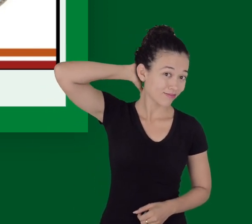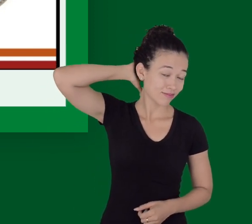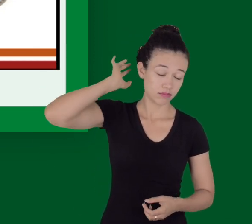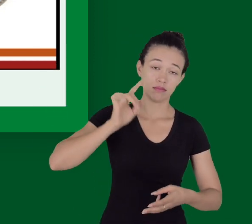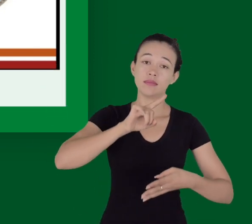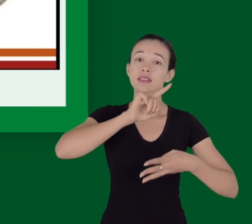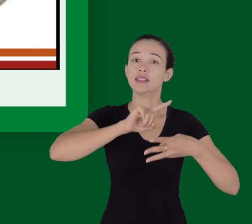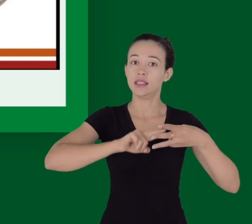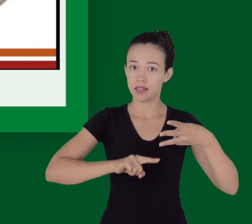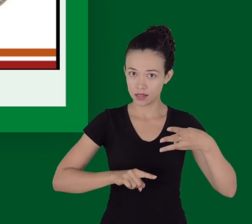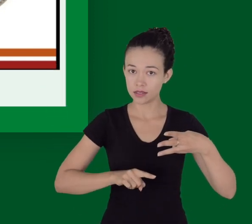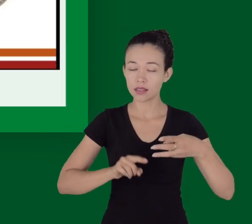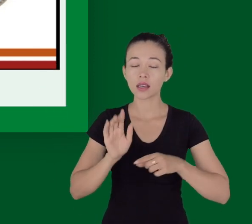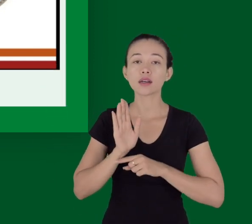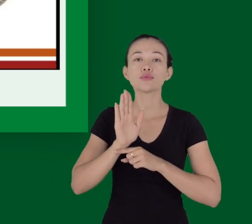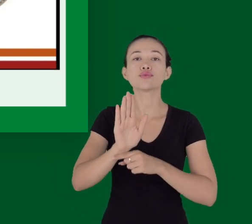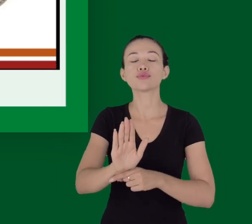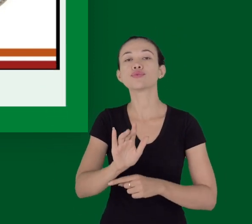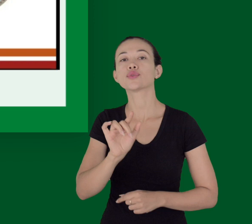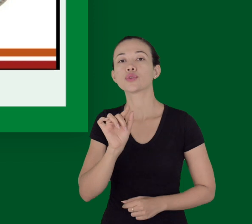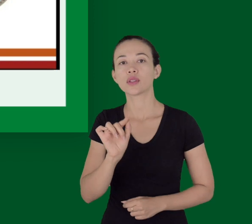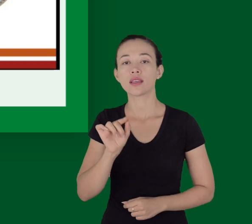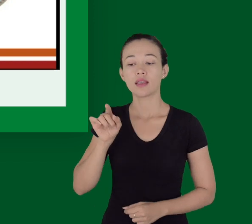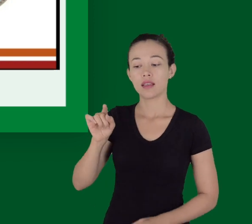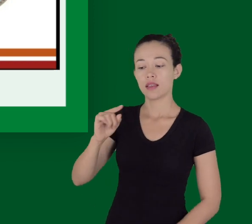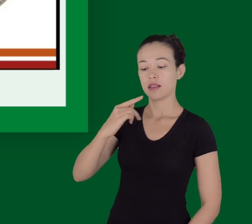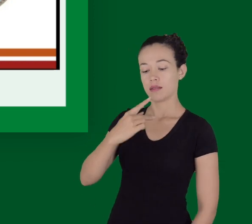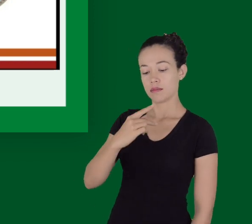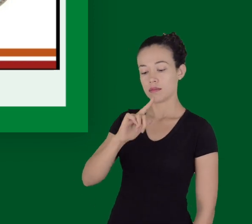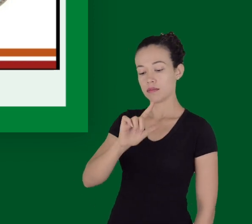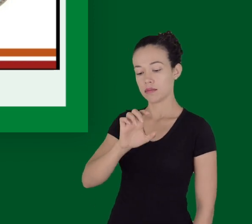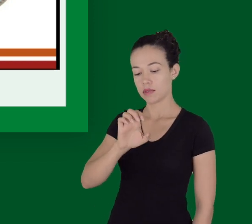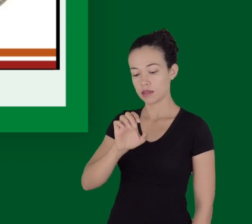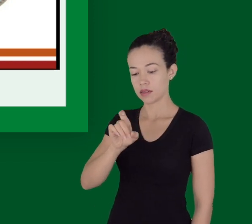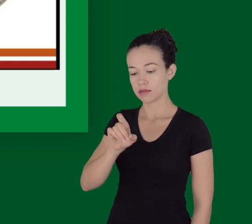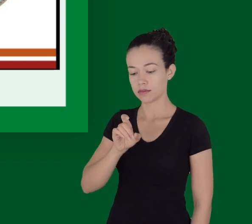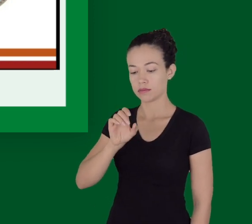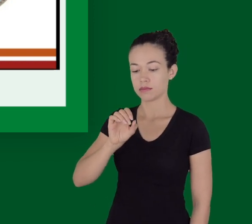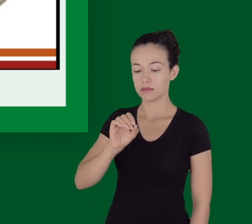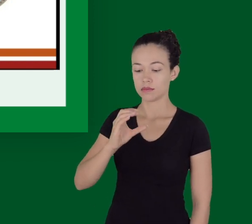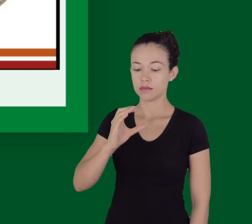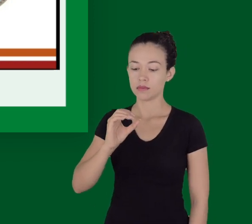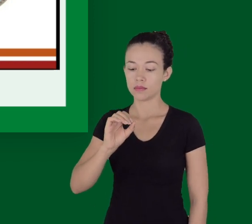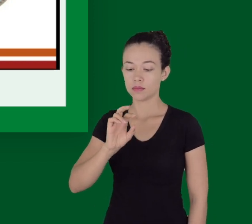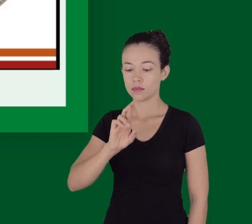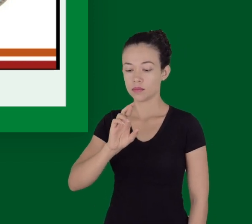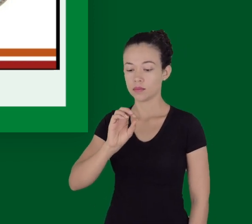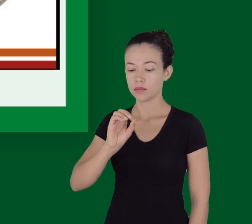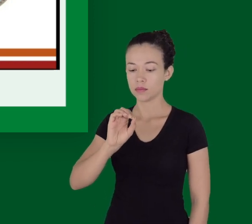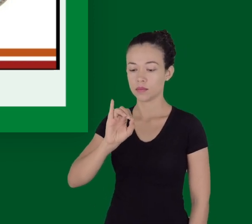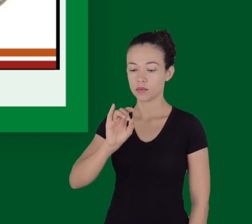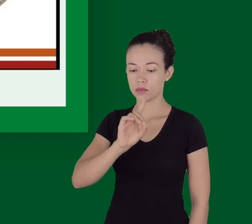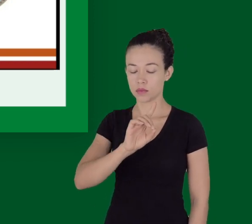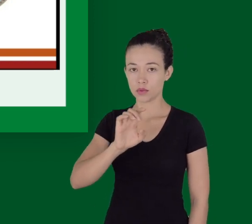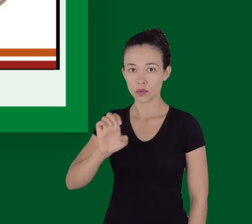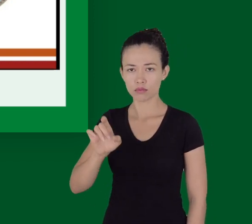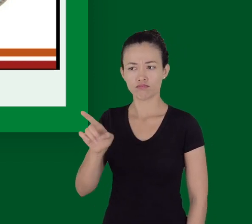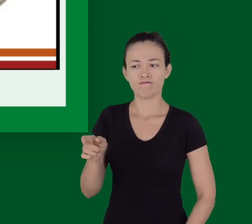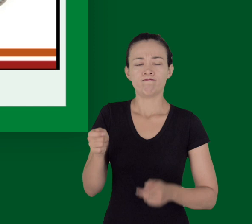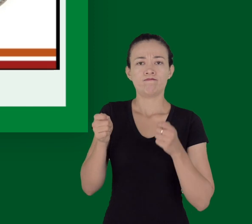posterior. E essa irrigação garante com que o plexo coróide seja muito preservado numa estrutura de